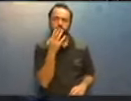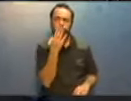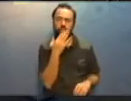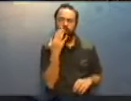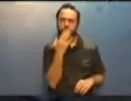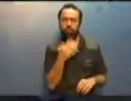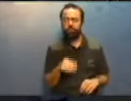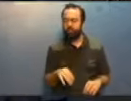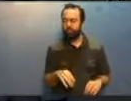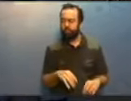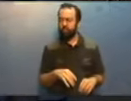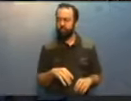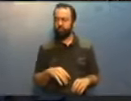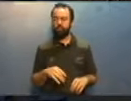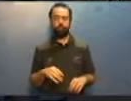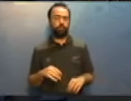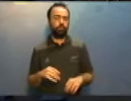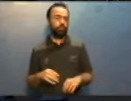azedo.